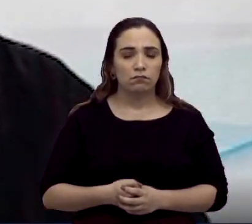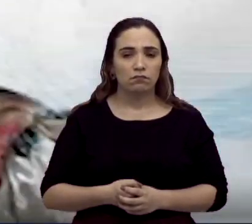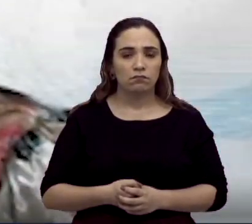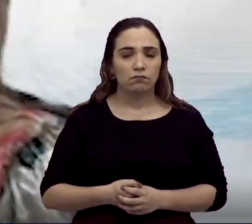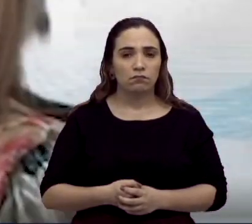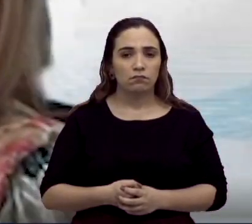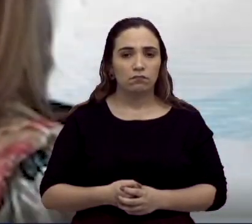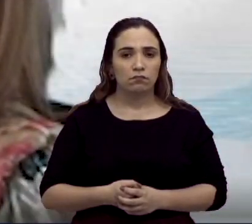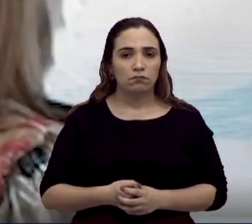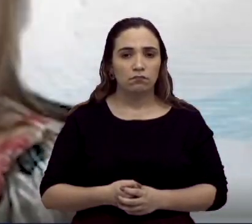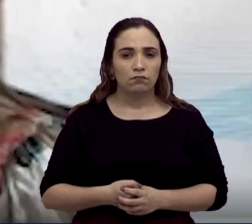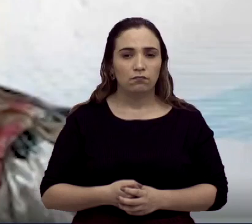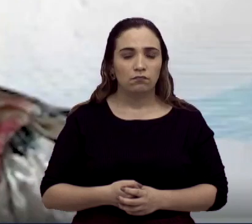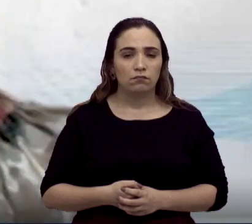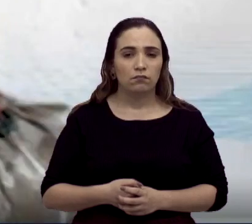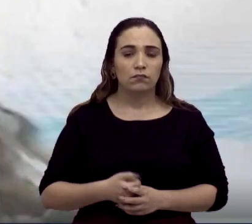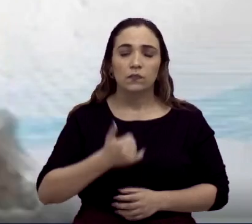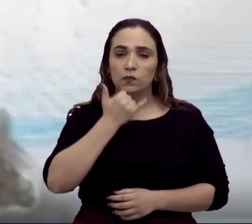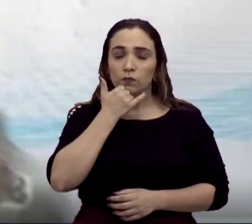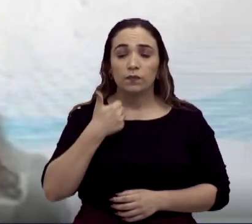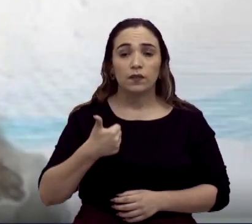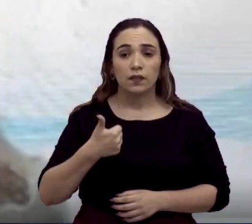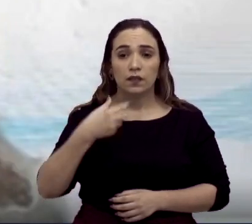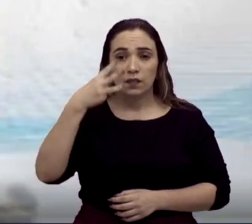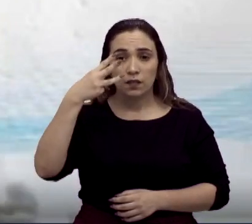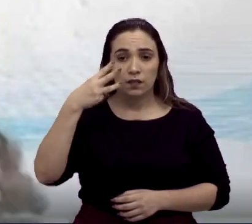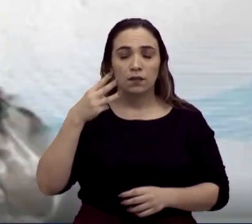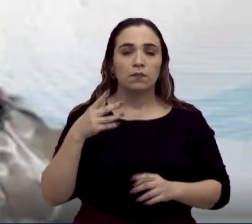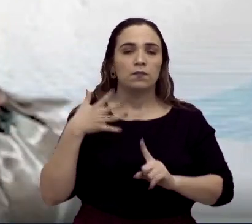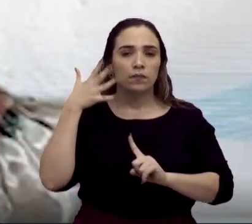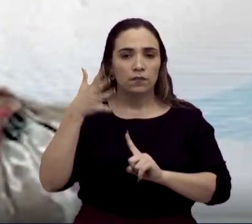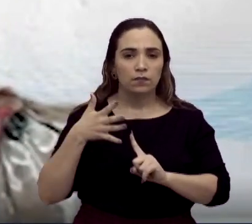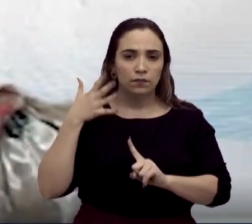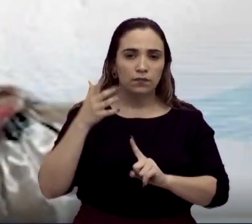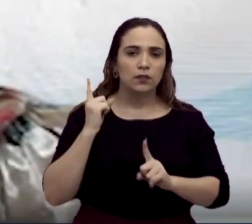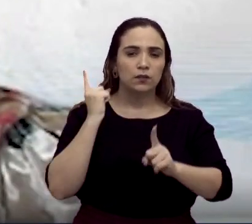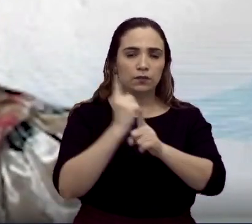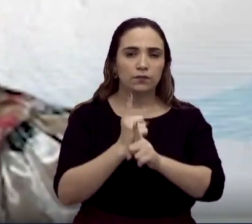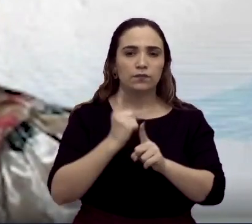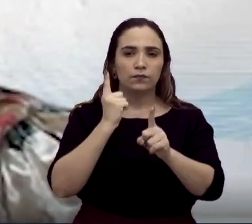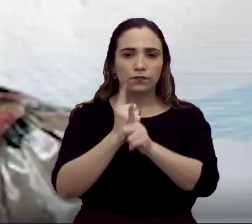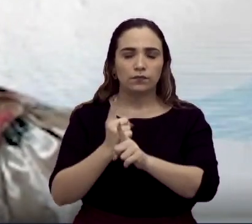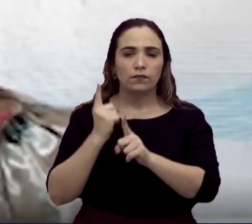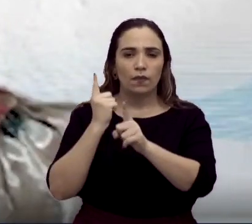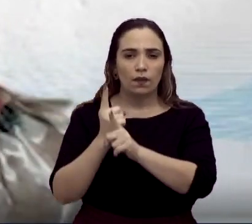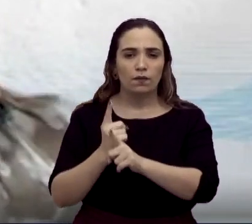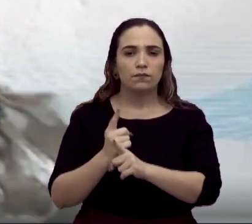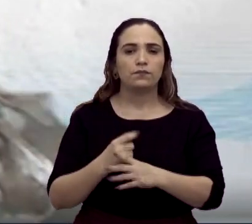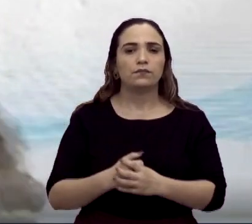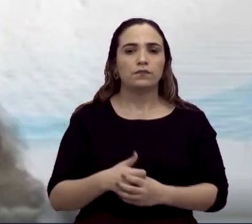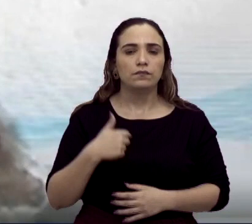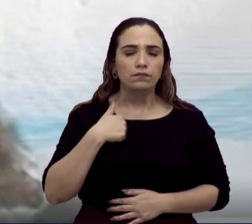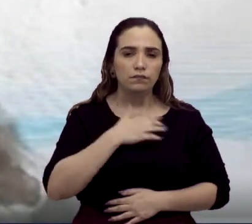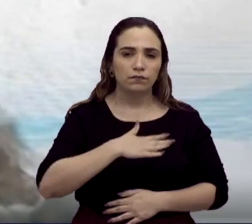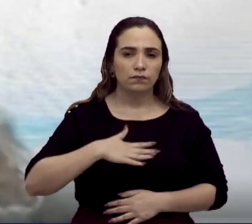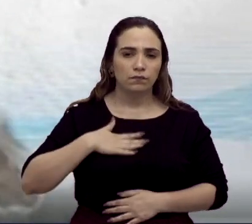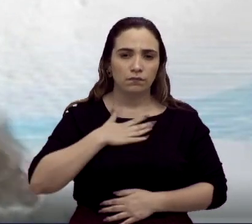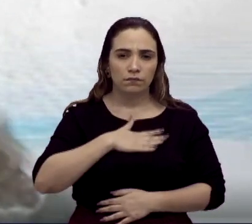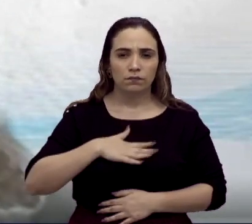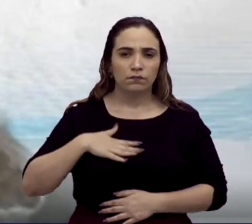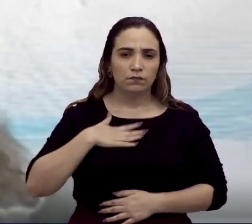tudo. Tá. Então, 13ª palestra, né? E com muita satisfação, assim,